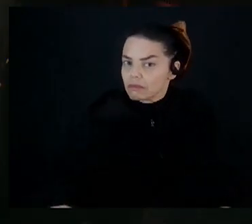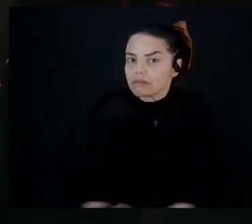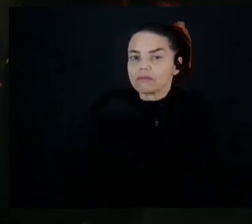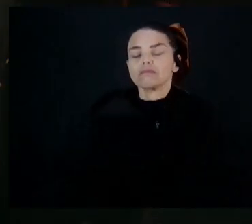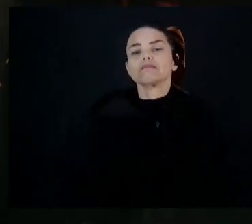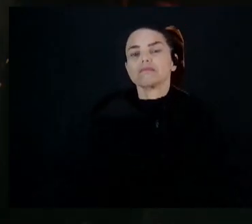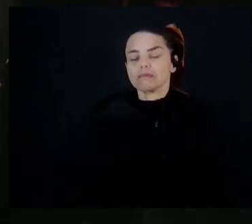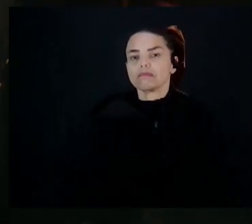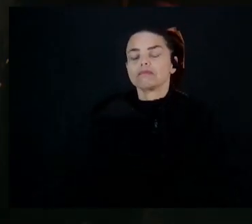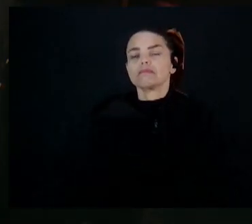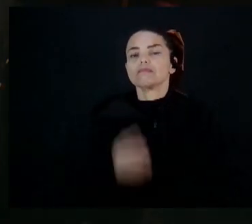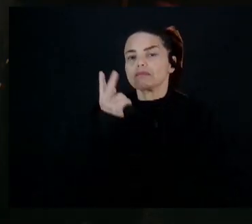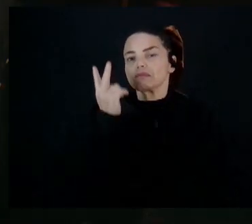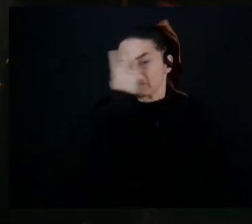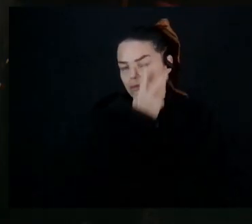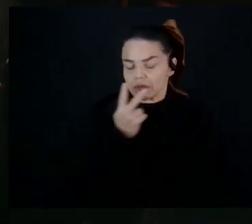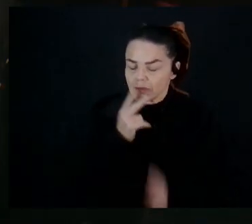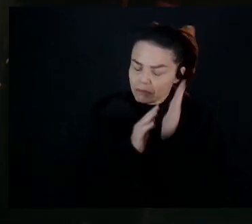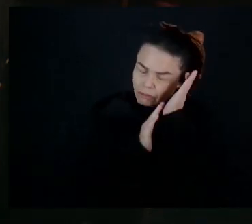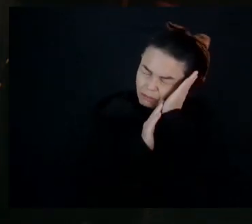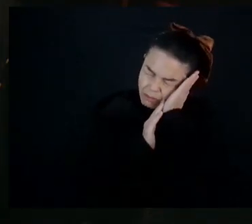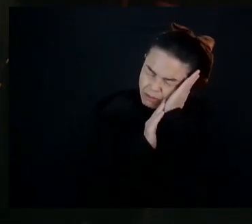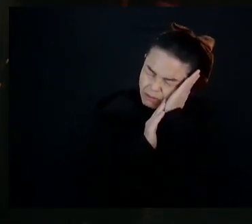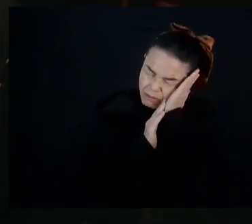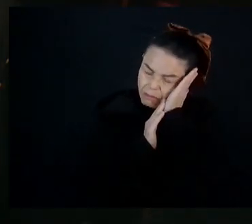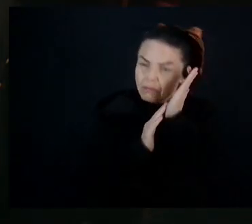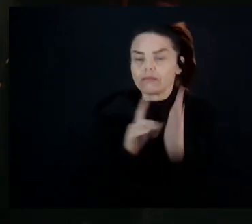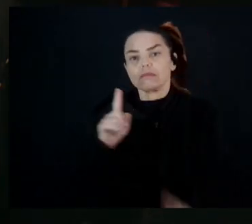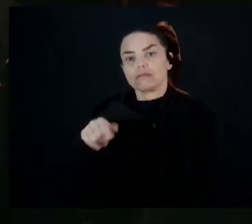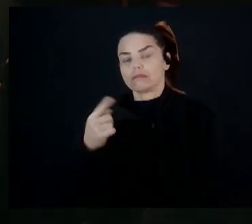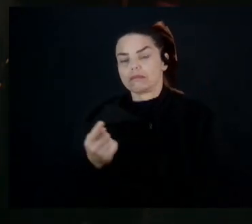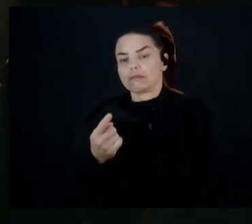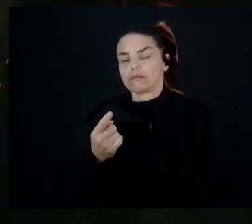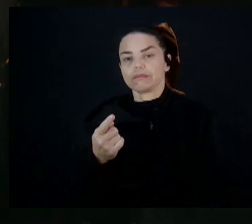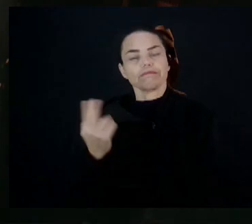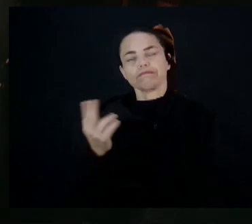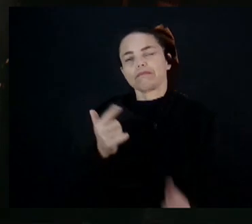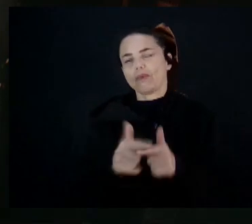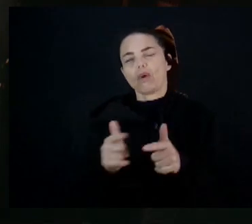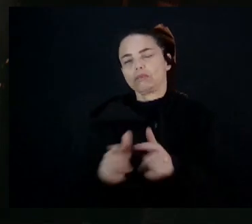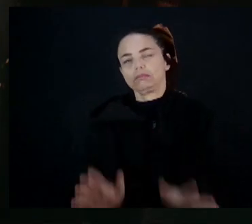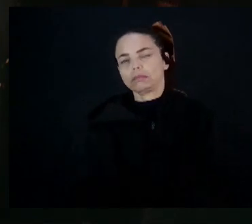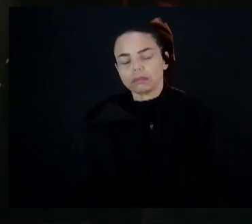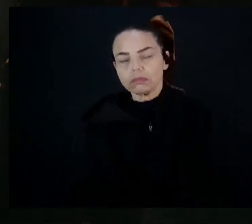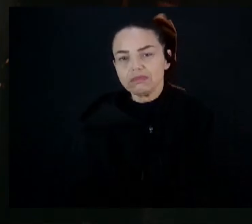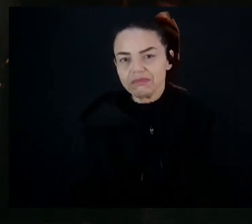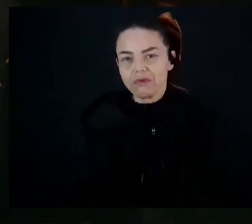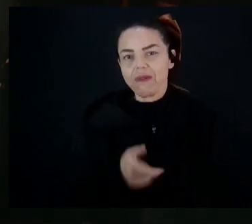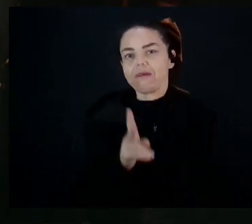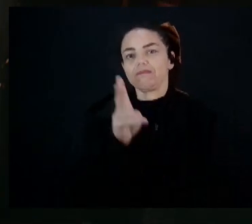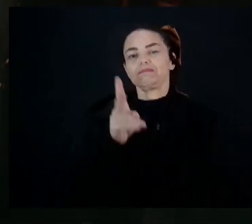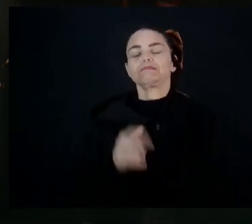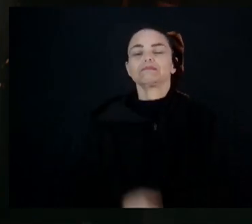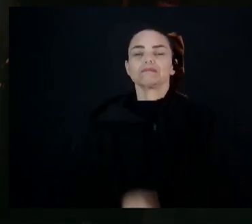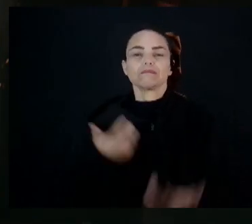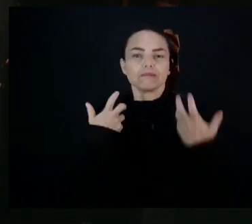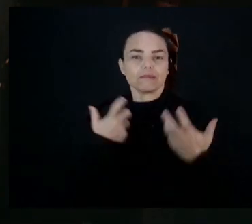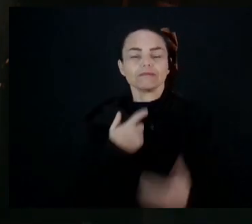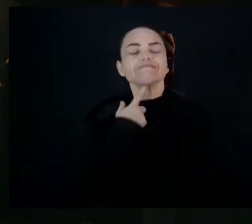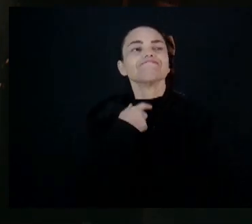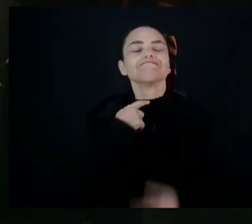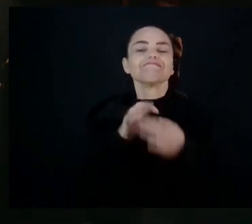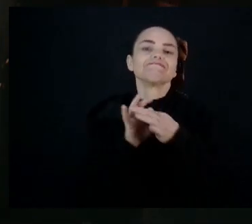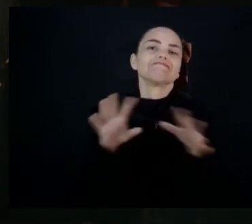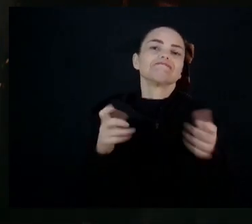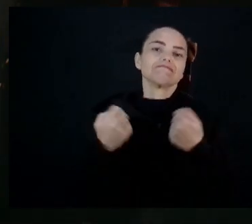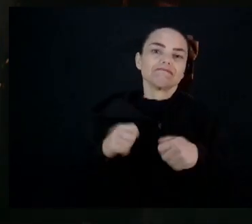2 horinhas que eu dormi mais tarde, não vai dar problema nenhum, então eu vou fazer o que eu quero fazer, eu vou sentir essa liberdade que eu preciso